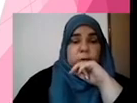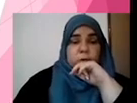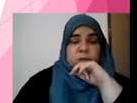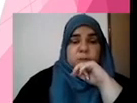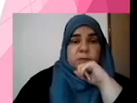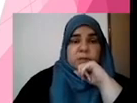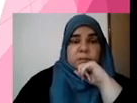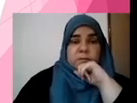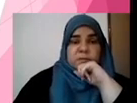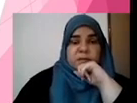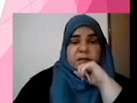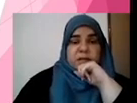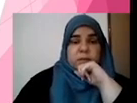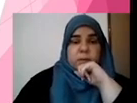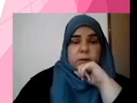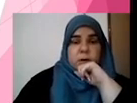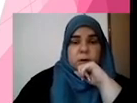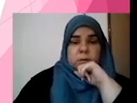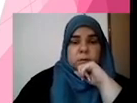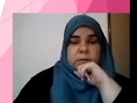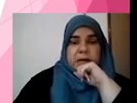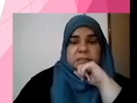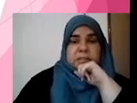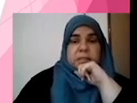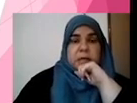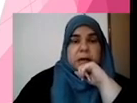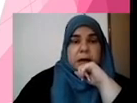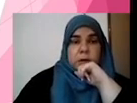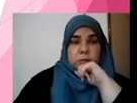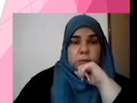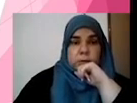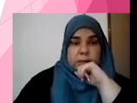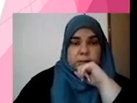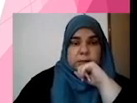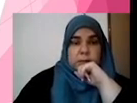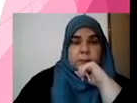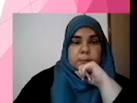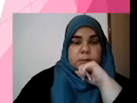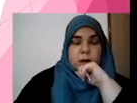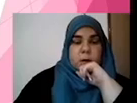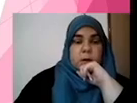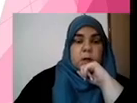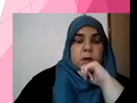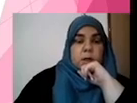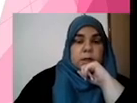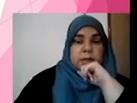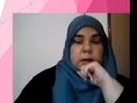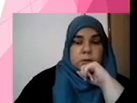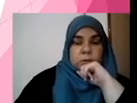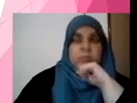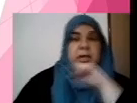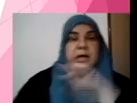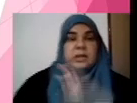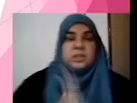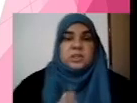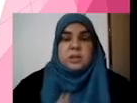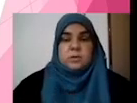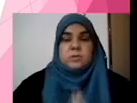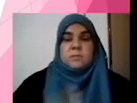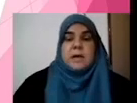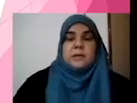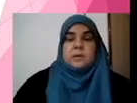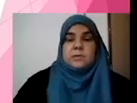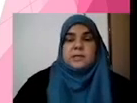E por último, nós vamos ver o encontro das alturas. Pessoal, o que é altura? A gente